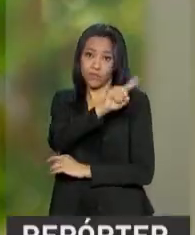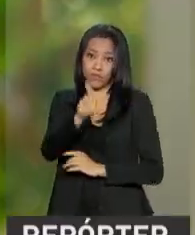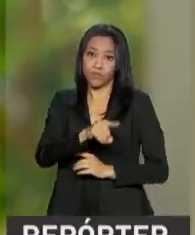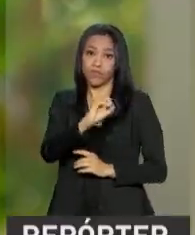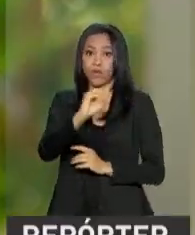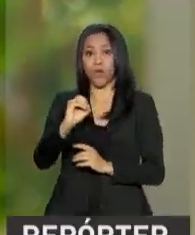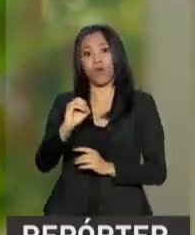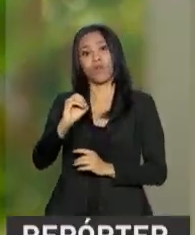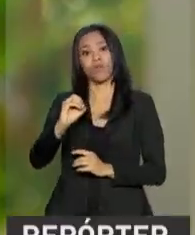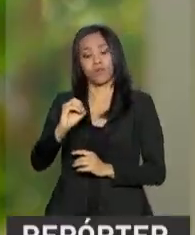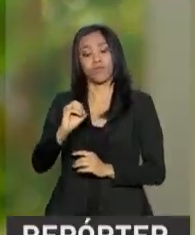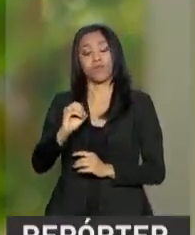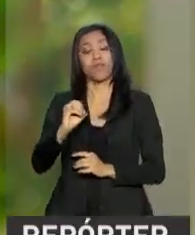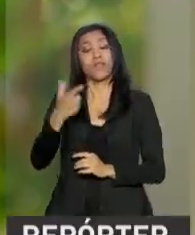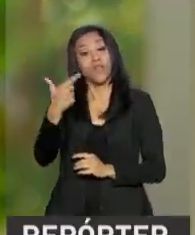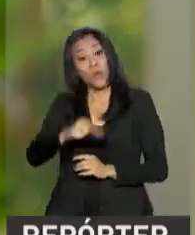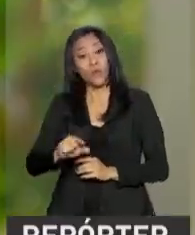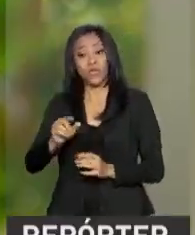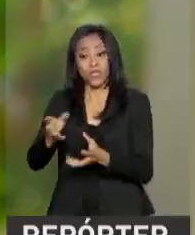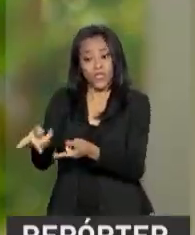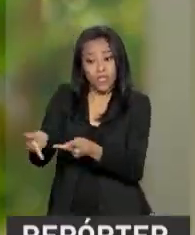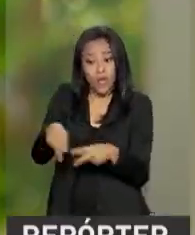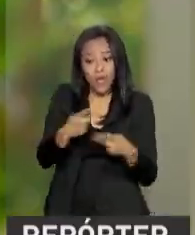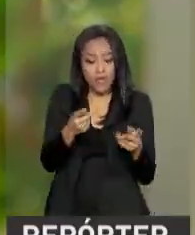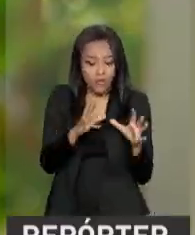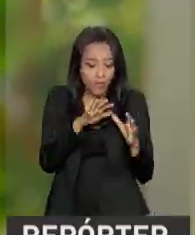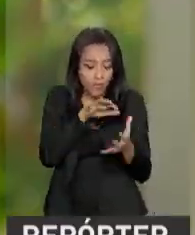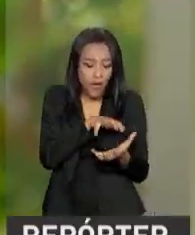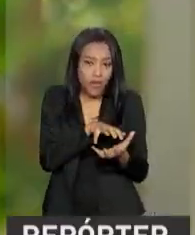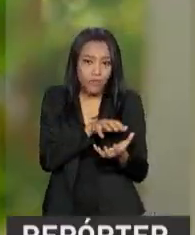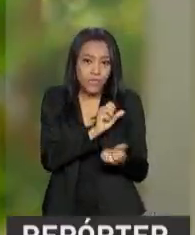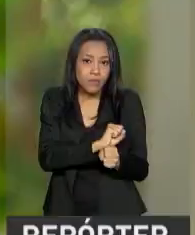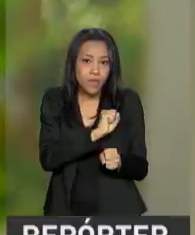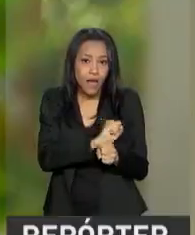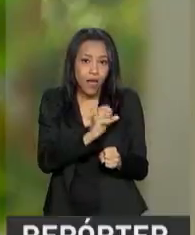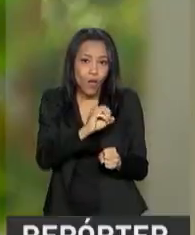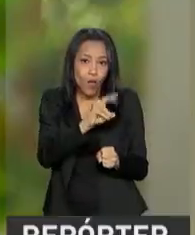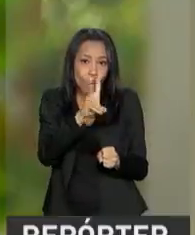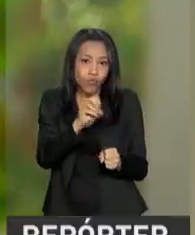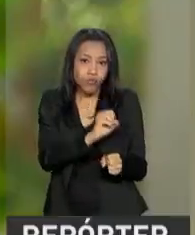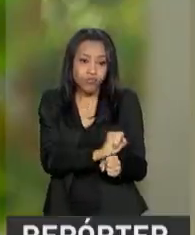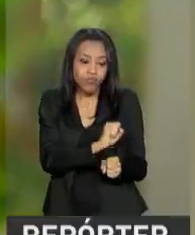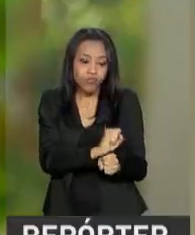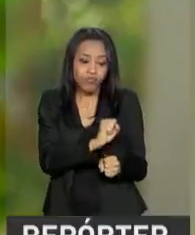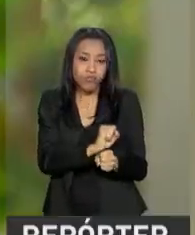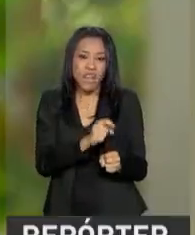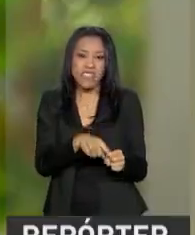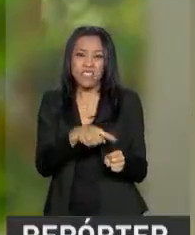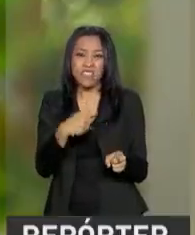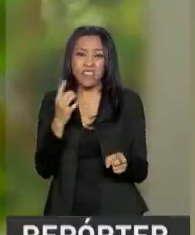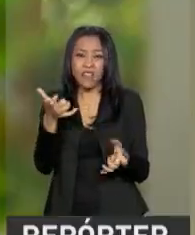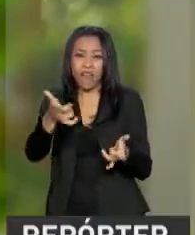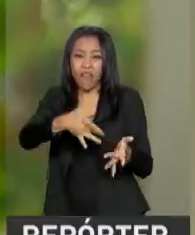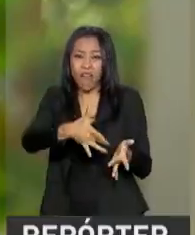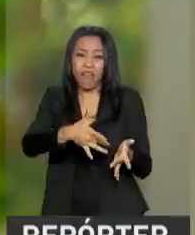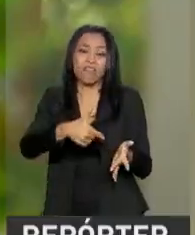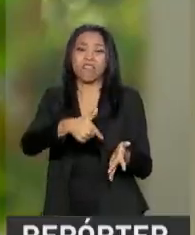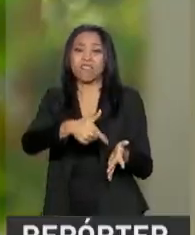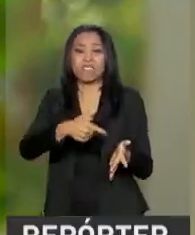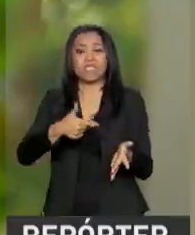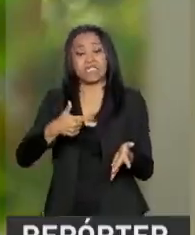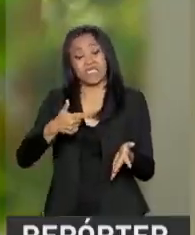que a gente coloca na na chocadeira pra eles nascerem entendeu mas às vezes os ovos vem contaminado já alguma manipulação